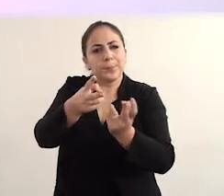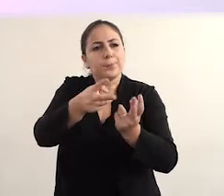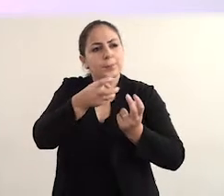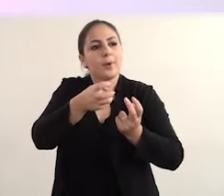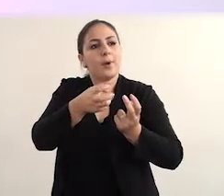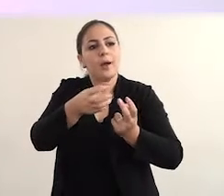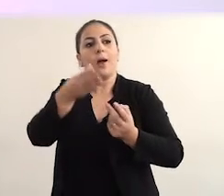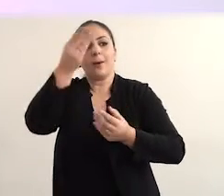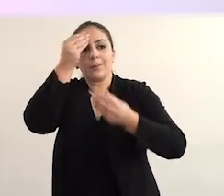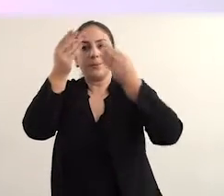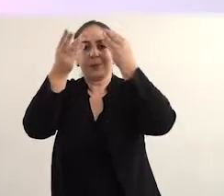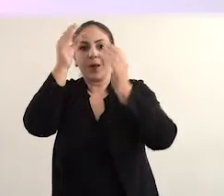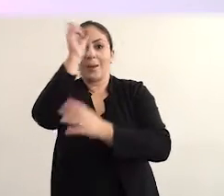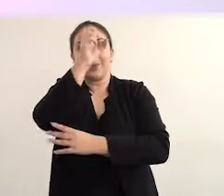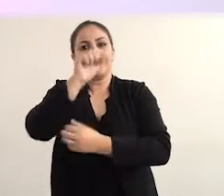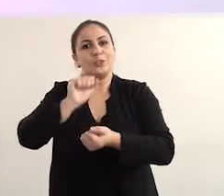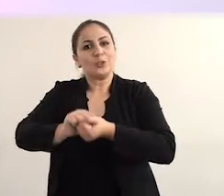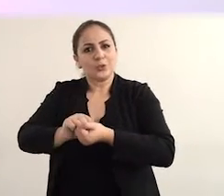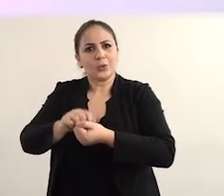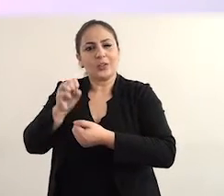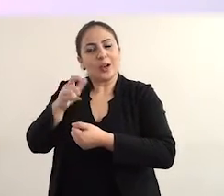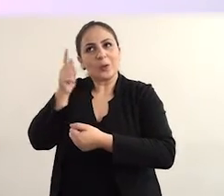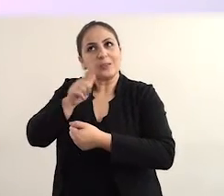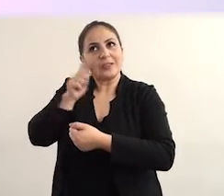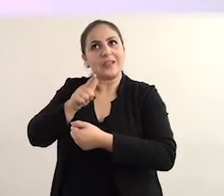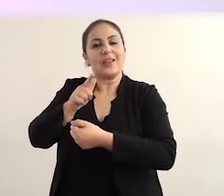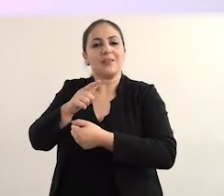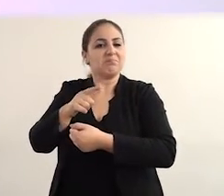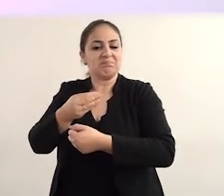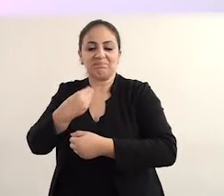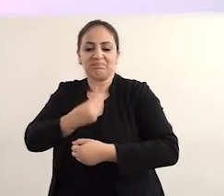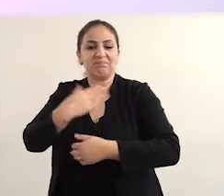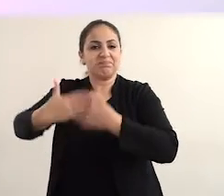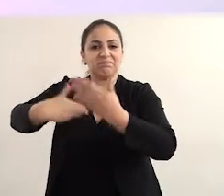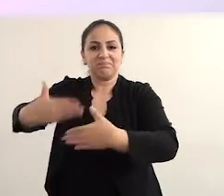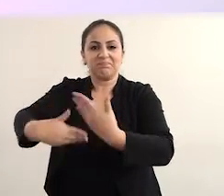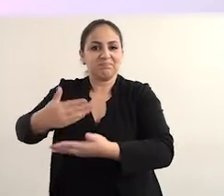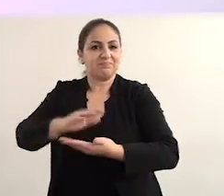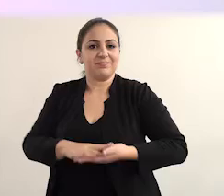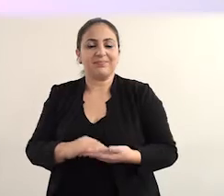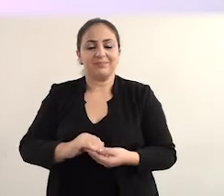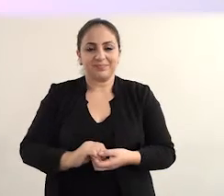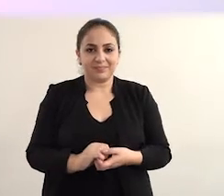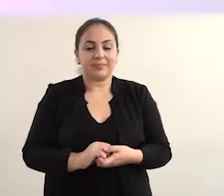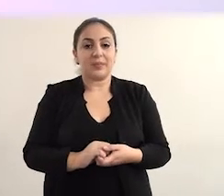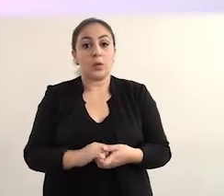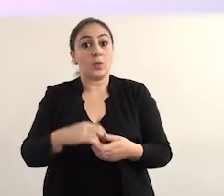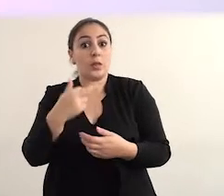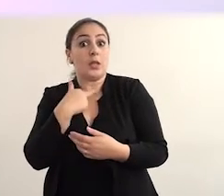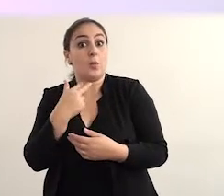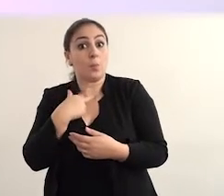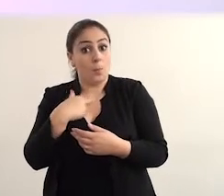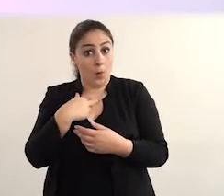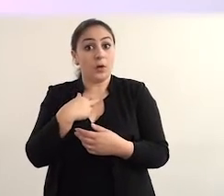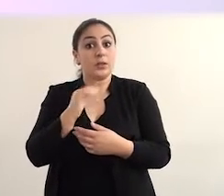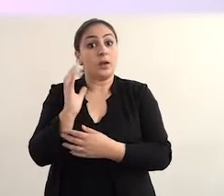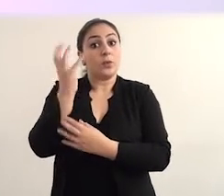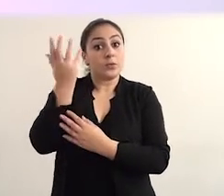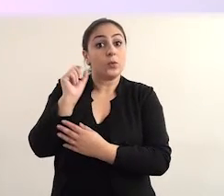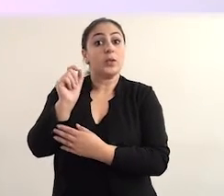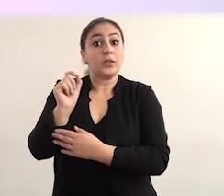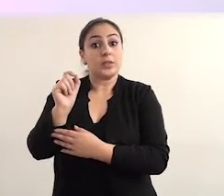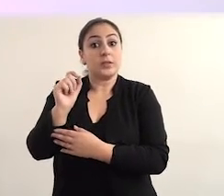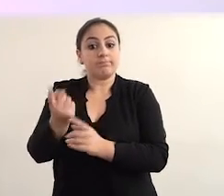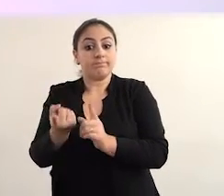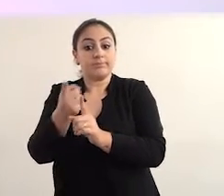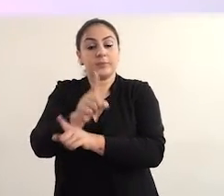de vivências com essa criança, ele vai se desenvolver plenamente, né. O que não pode acontecer, do